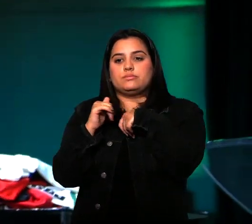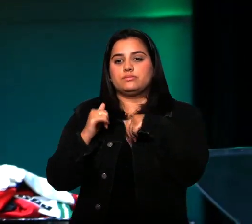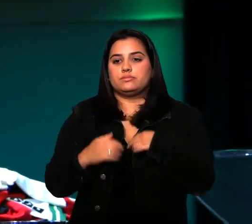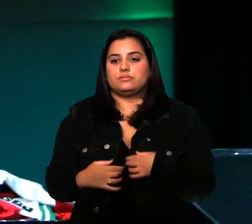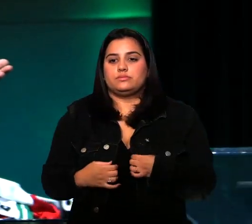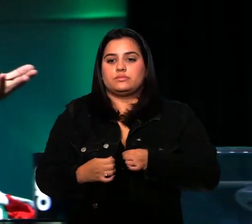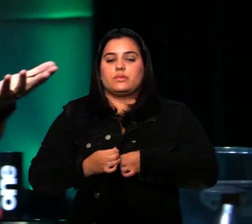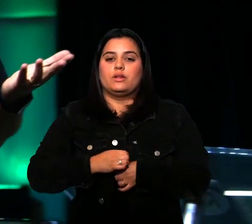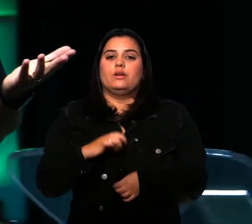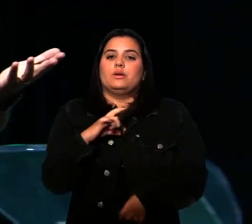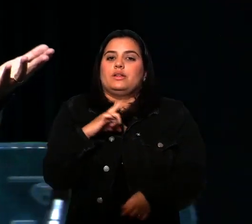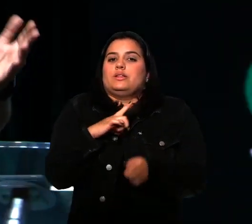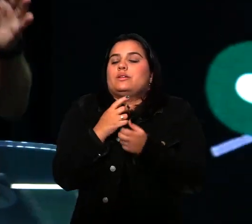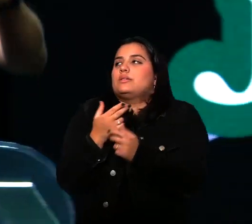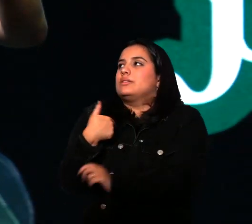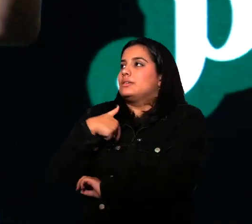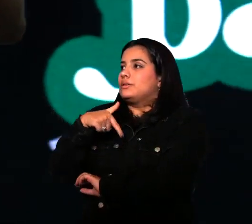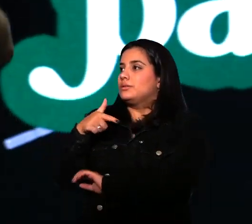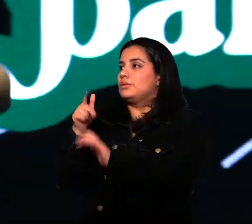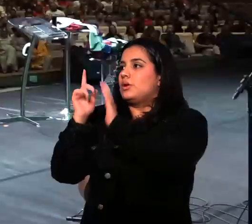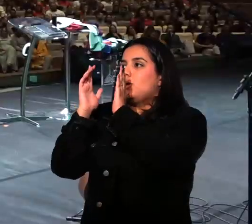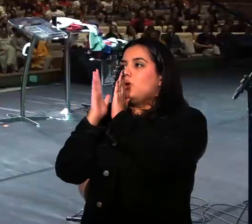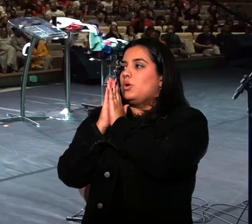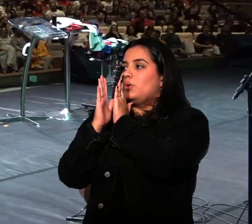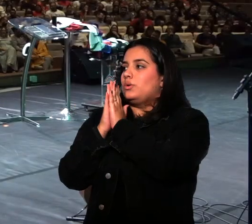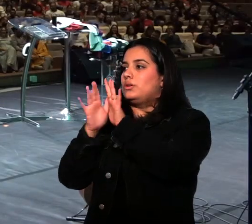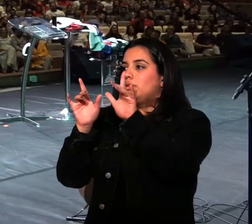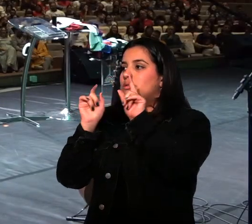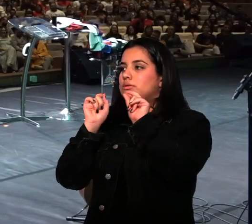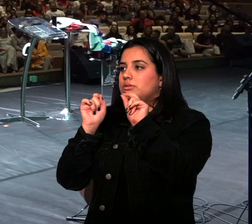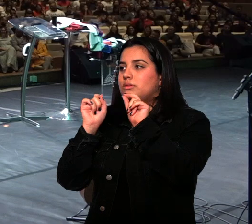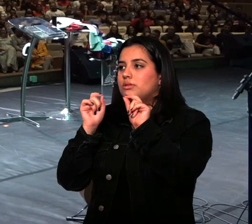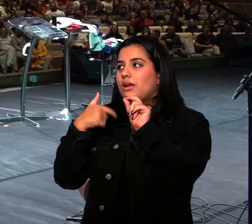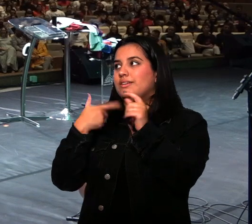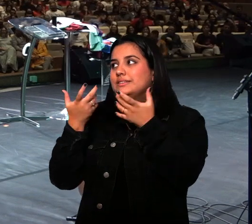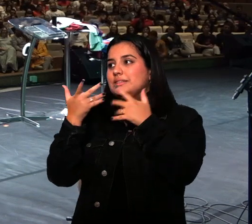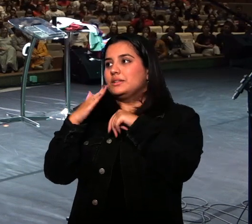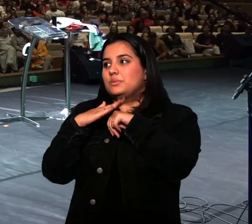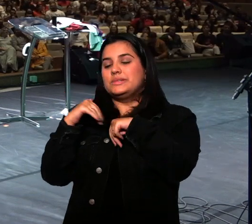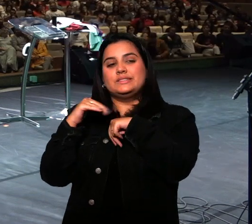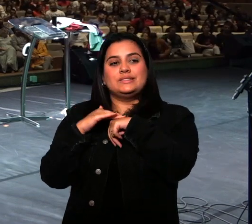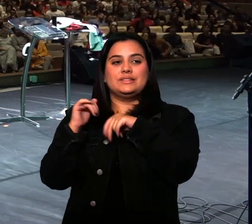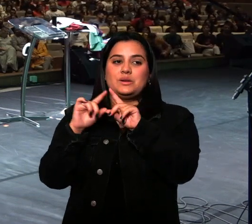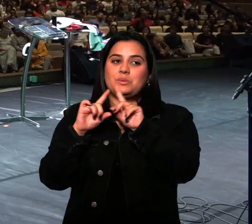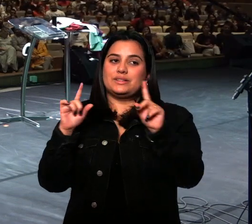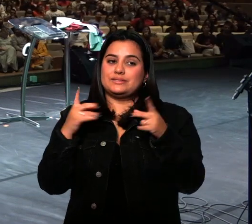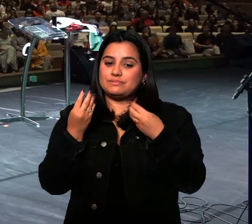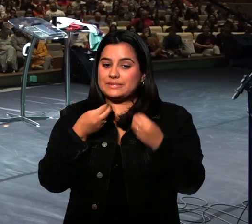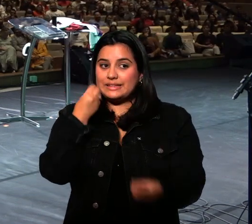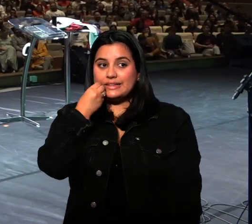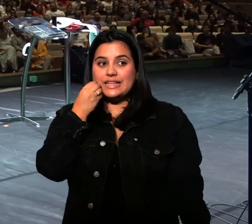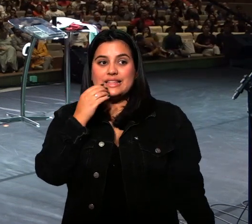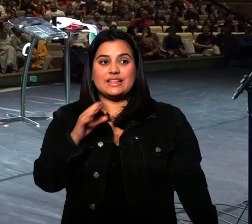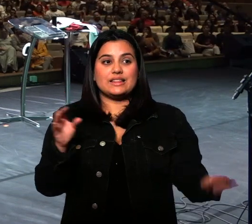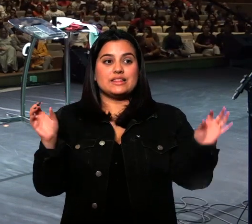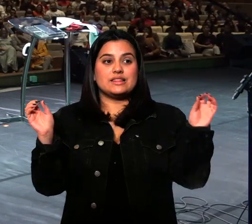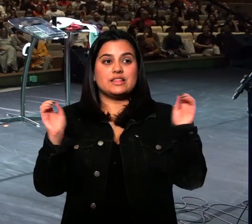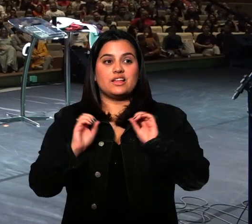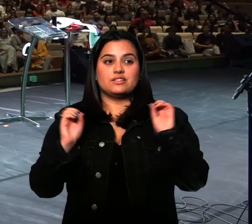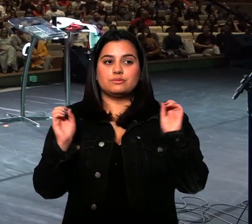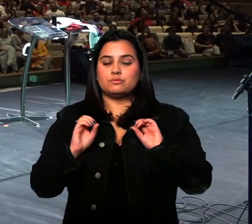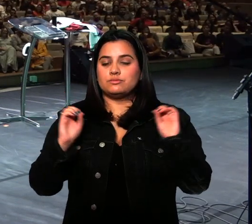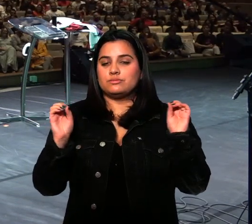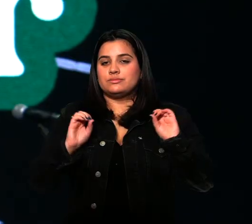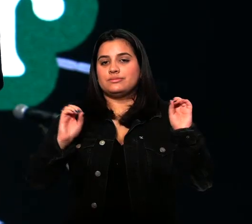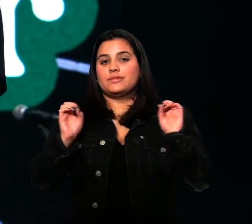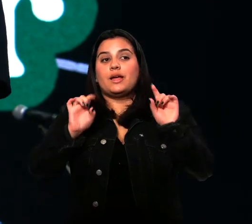Que tem uns que estão orando para Deus levar ele para outro lugar, mas não vai também, né? É ou não é verdade? E sabe, no corpo